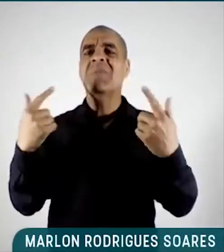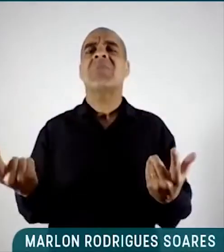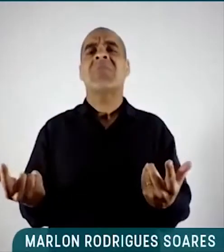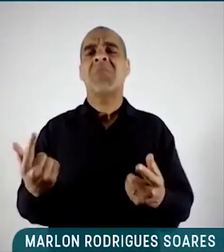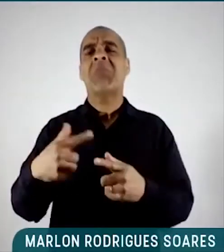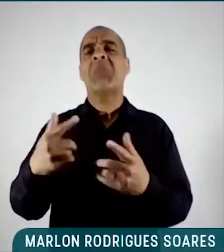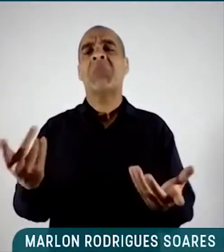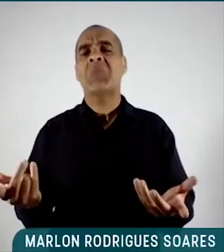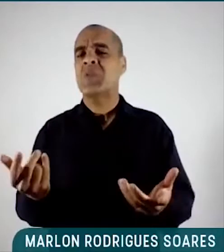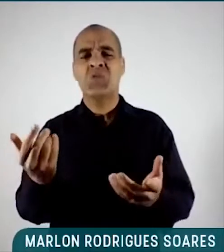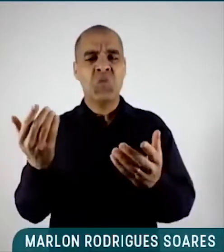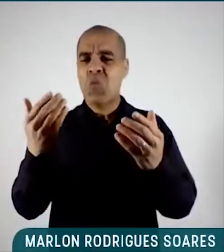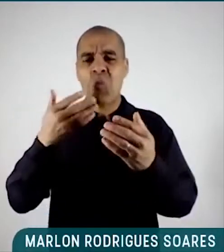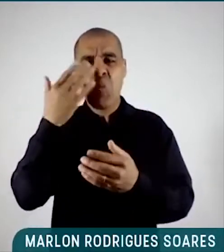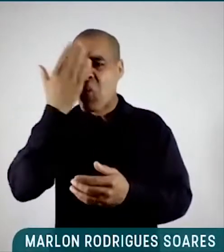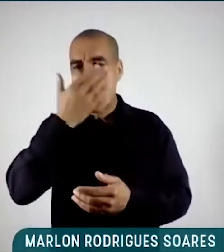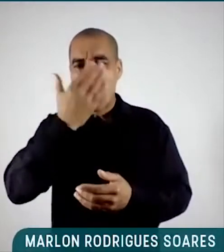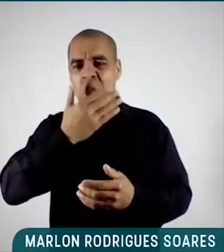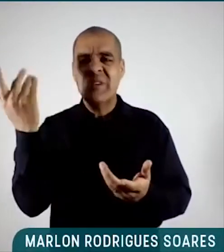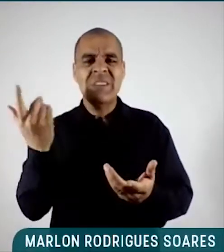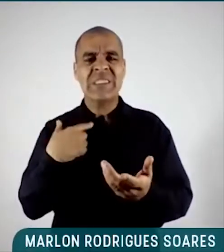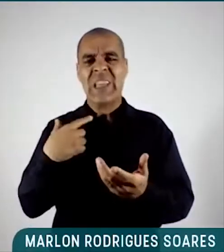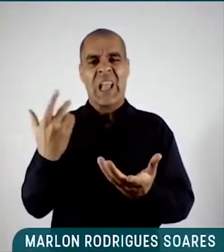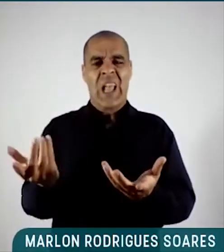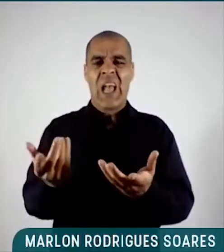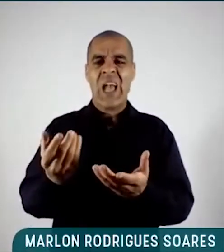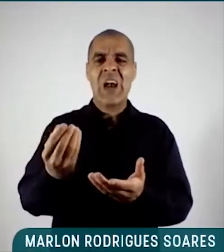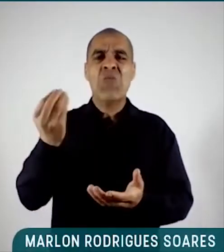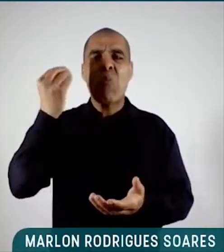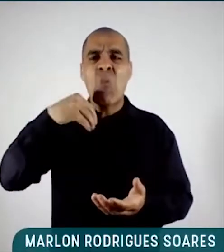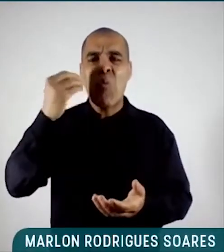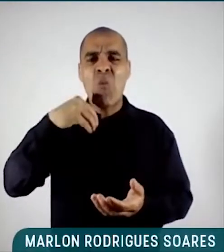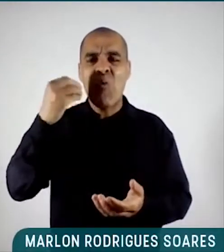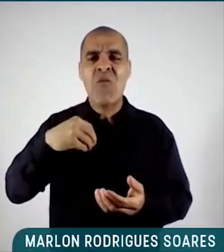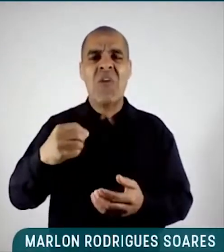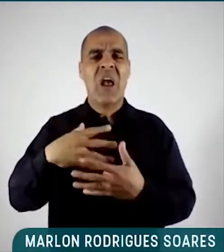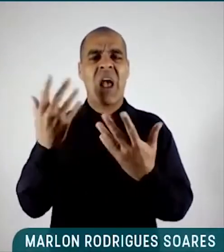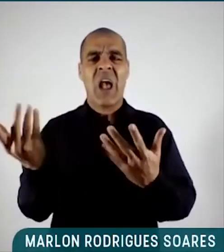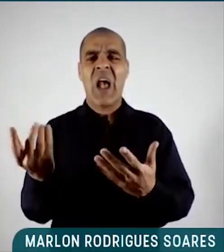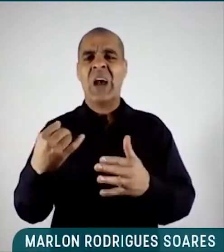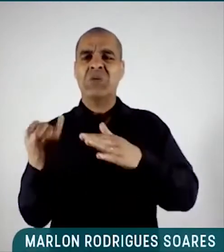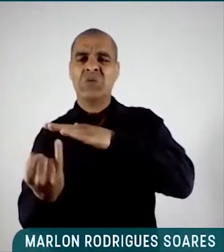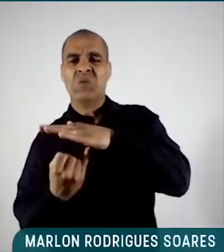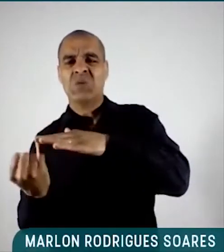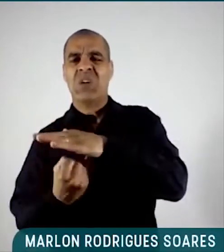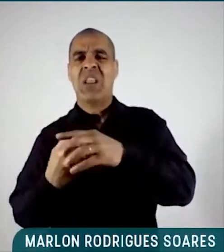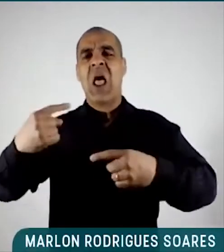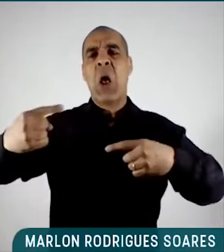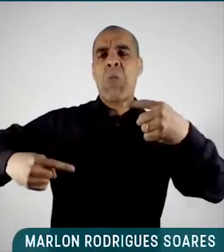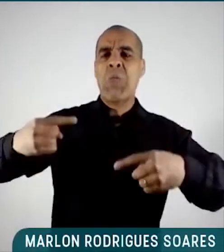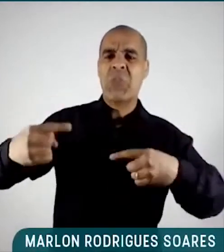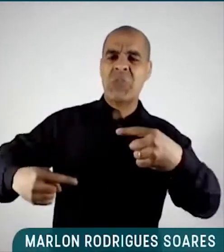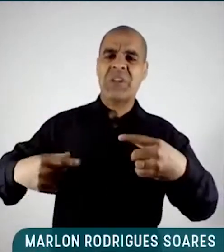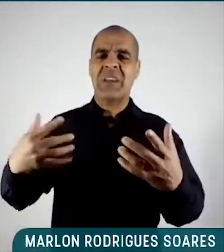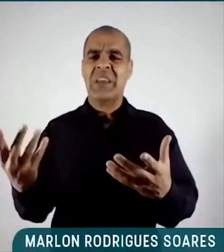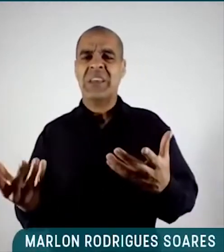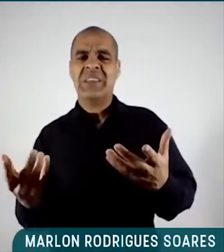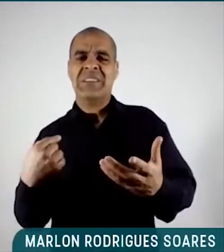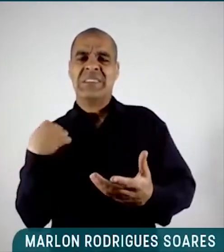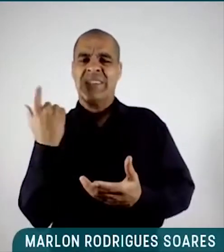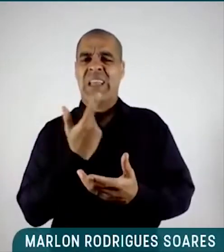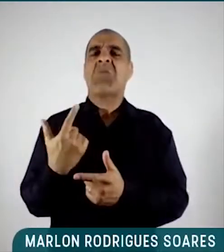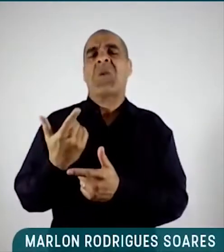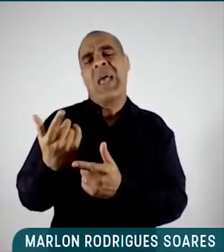não conseguir enxergar o tipo de fragilidade institucional, de fragilidade política na qual digamos, a nova República Brasileira